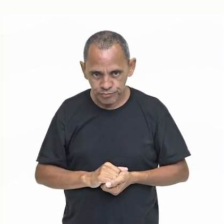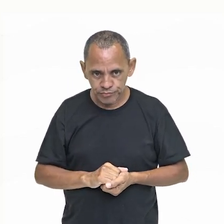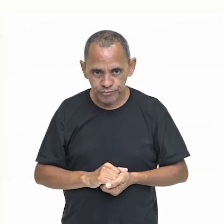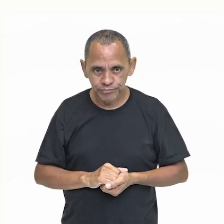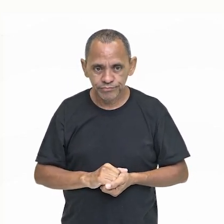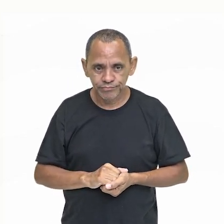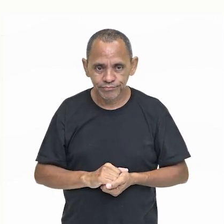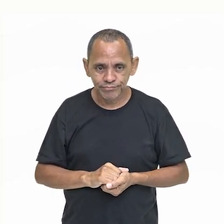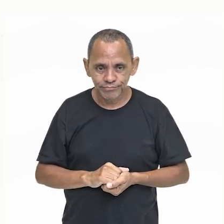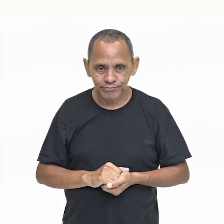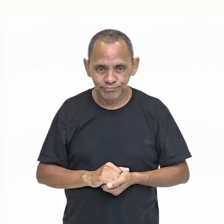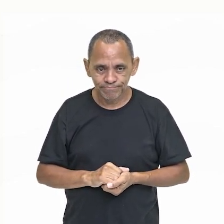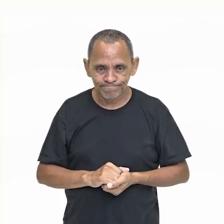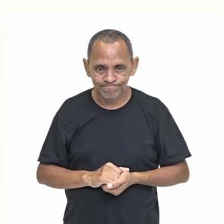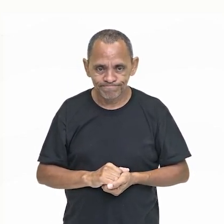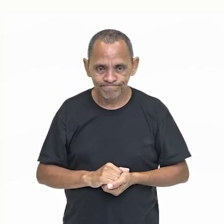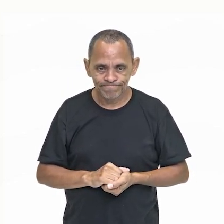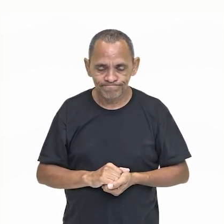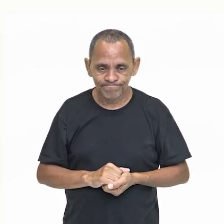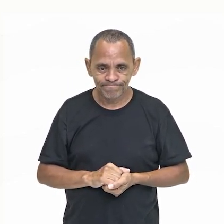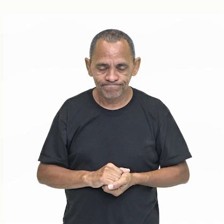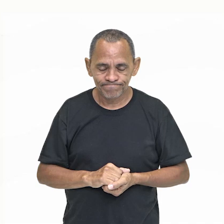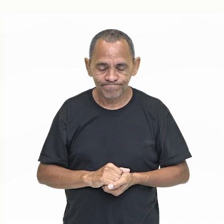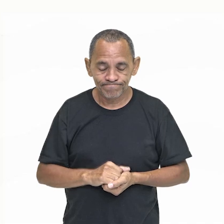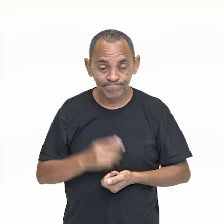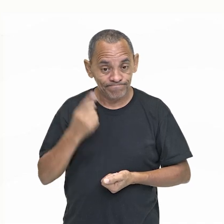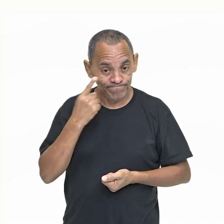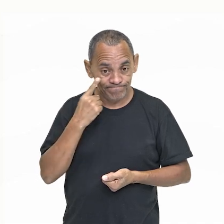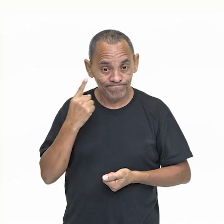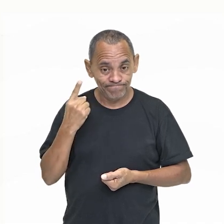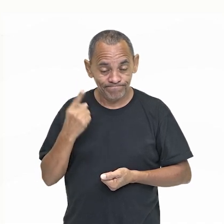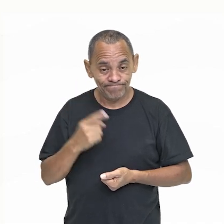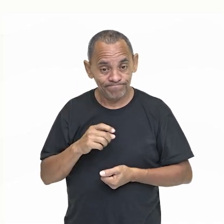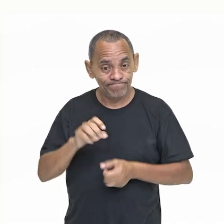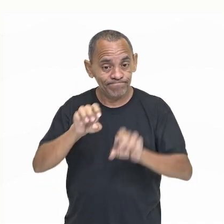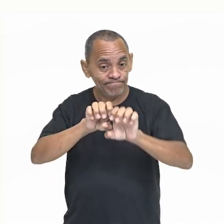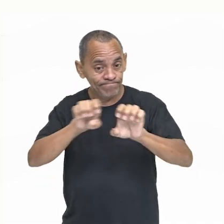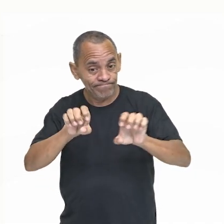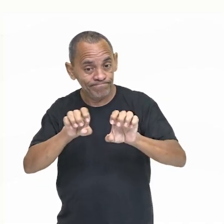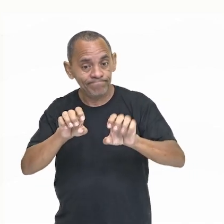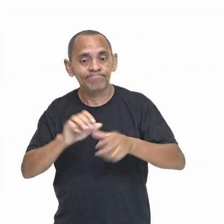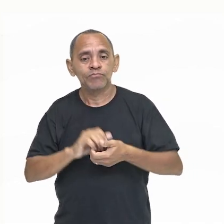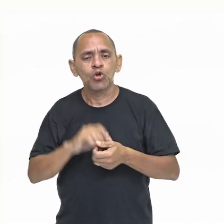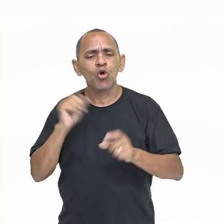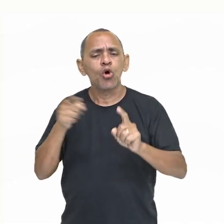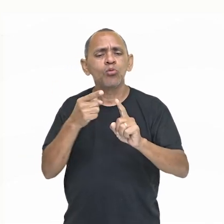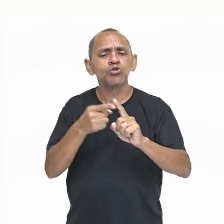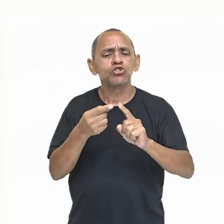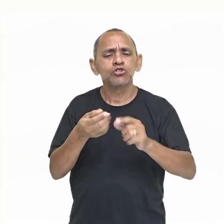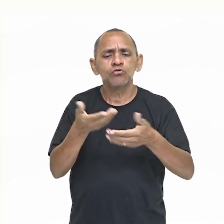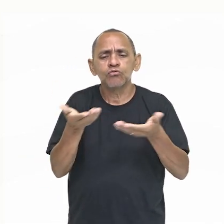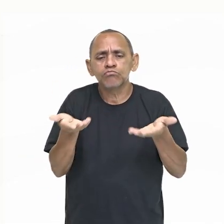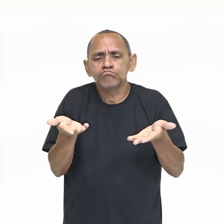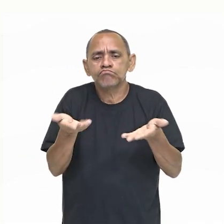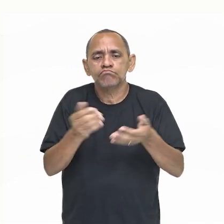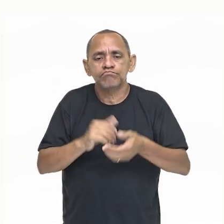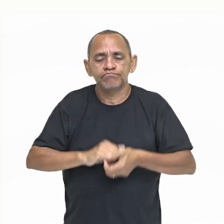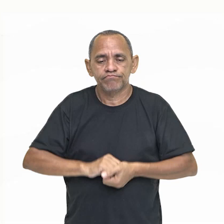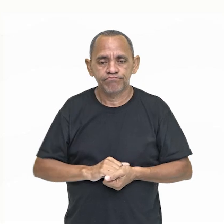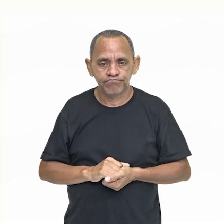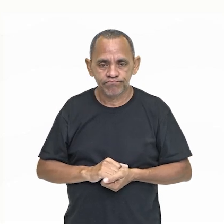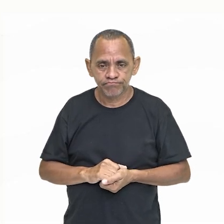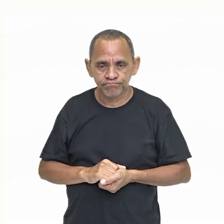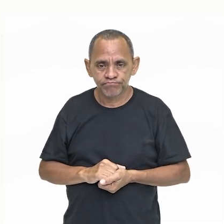quilogramas. Muito bem. Vejam aí que o nosso objetivo